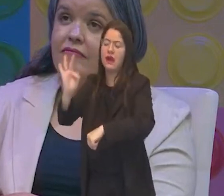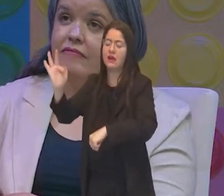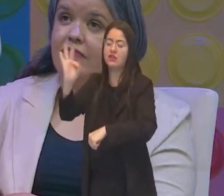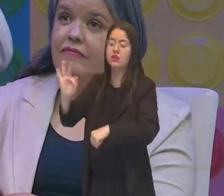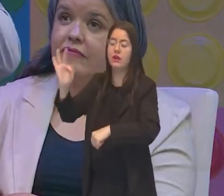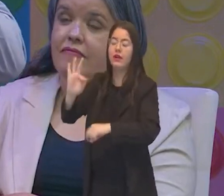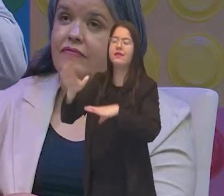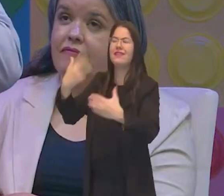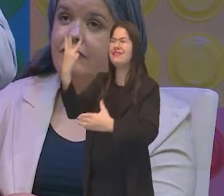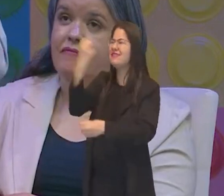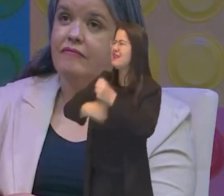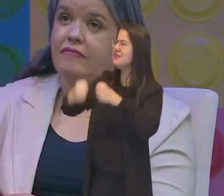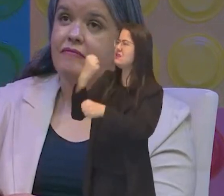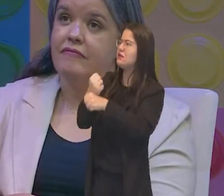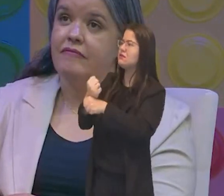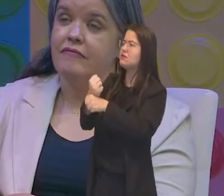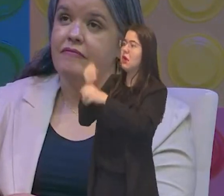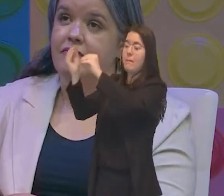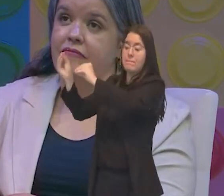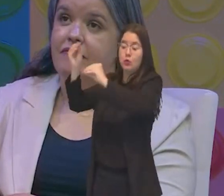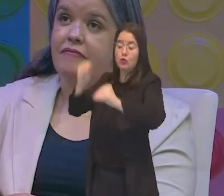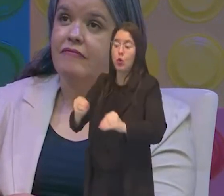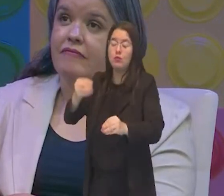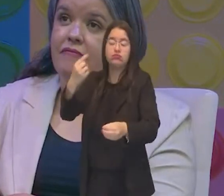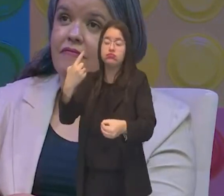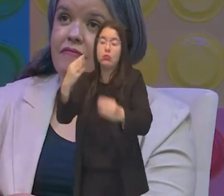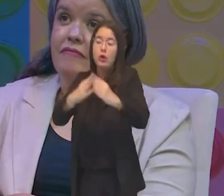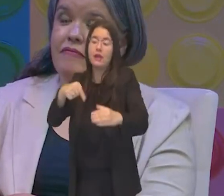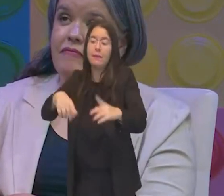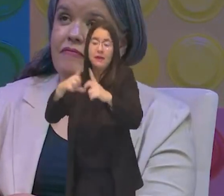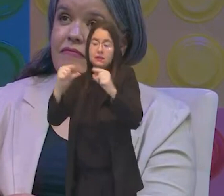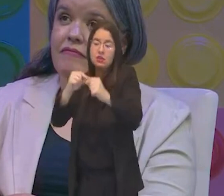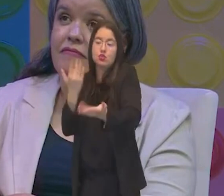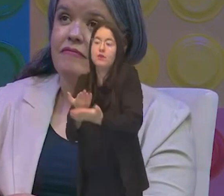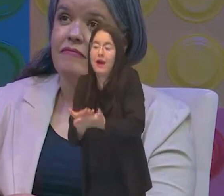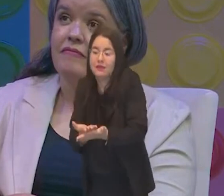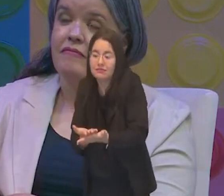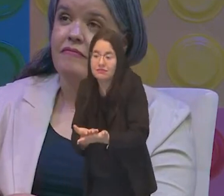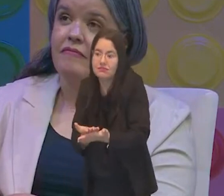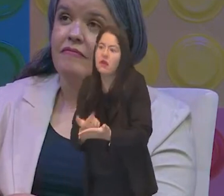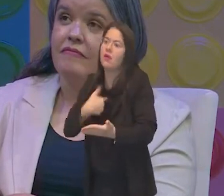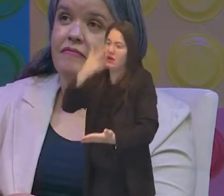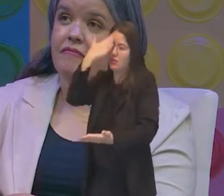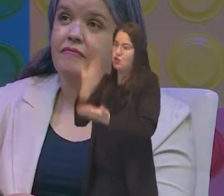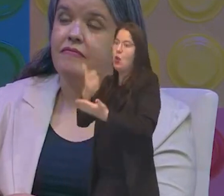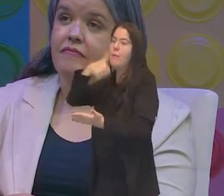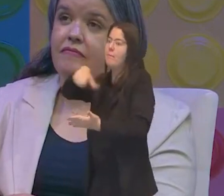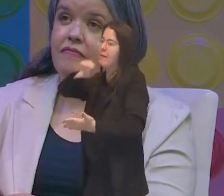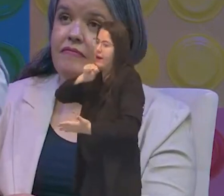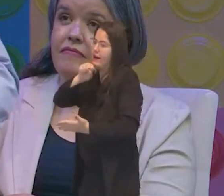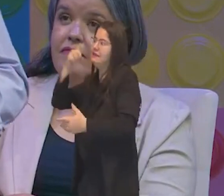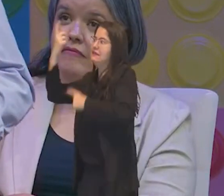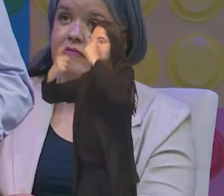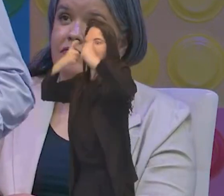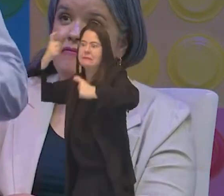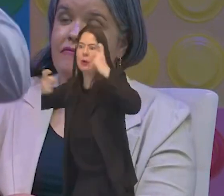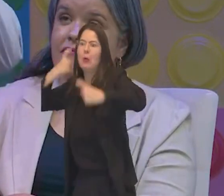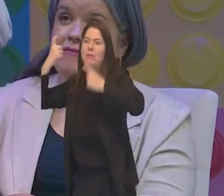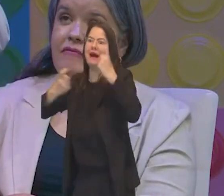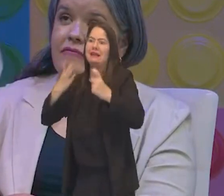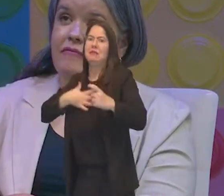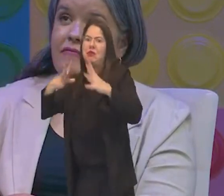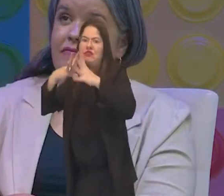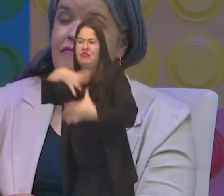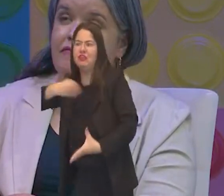aí há 3 anos para morar longe dos seus pais. E com certeza essa mãe estava lá, de joelho dobrado e pedindo: